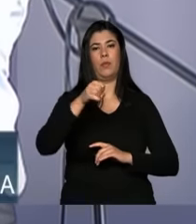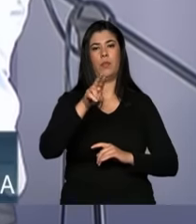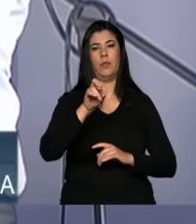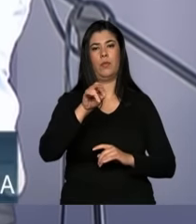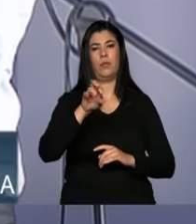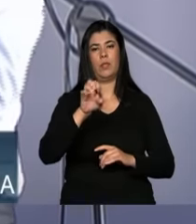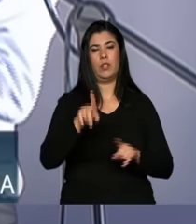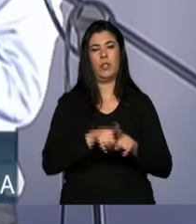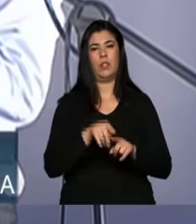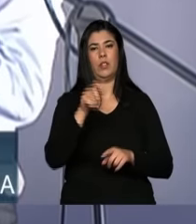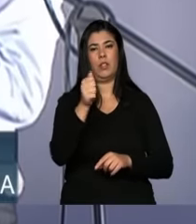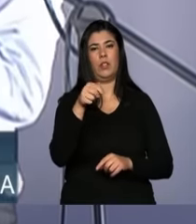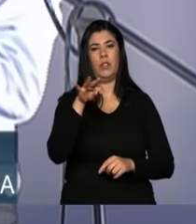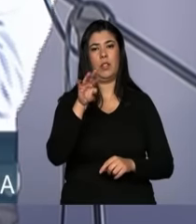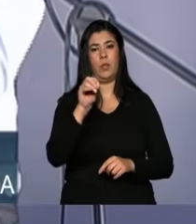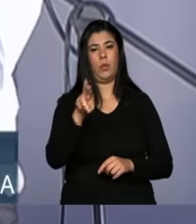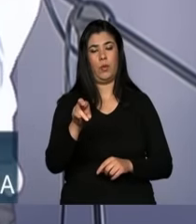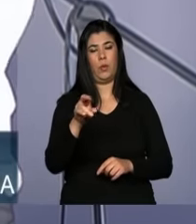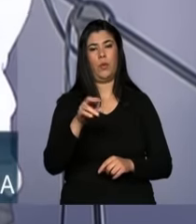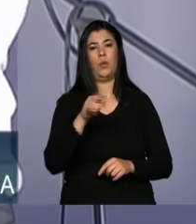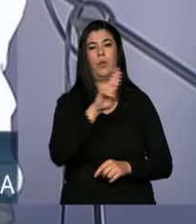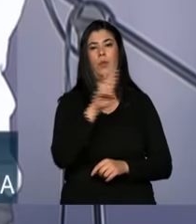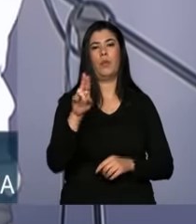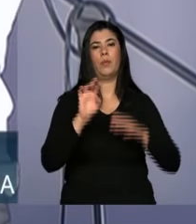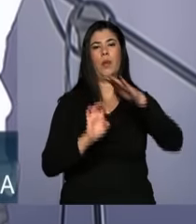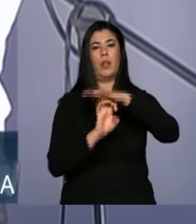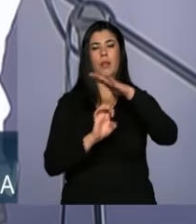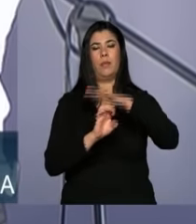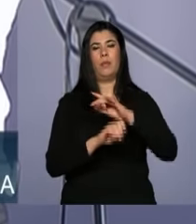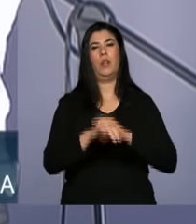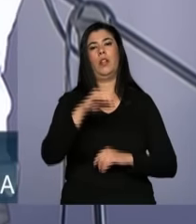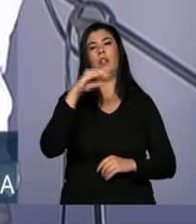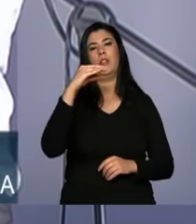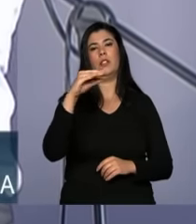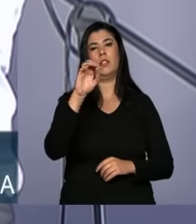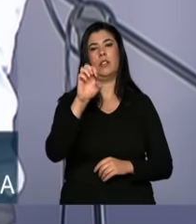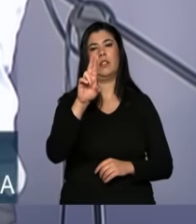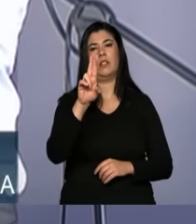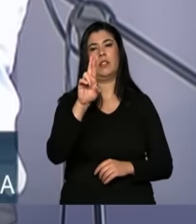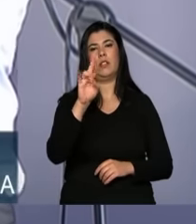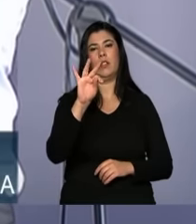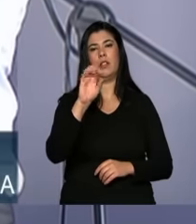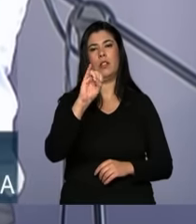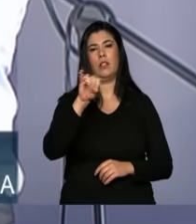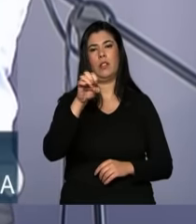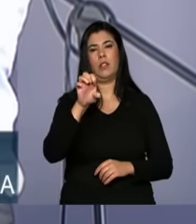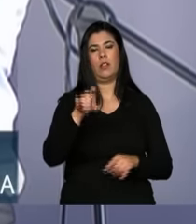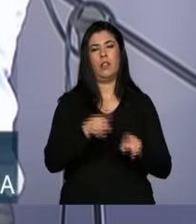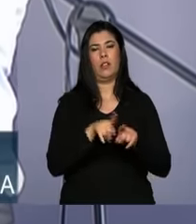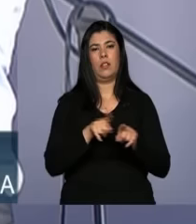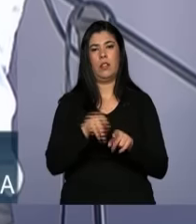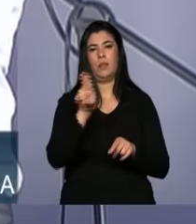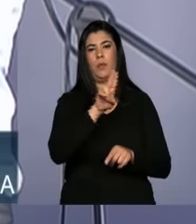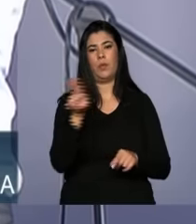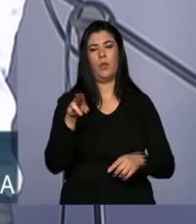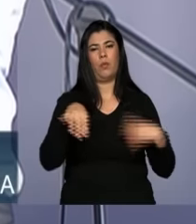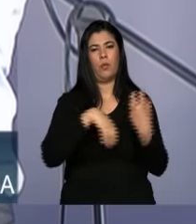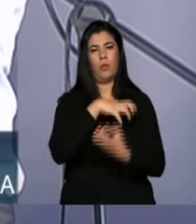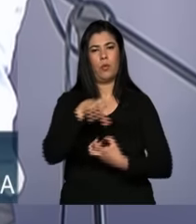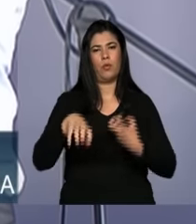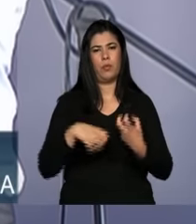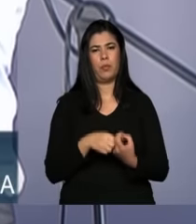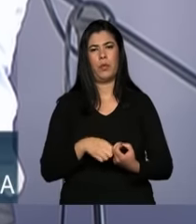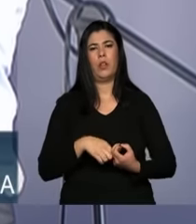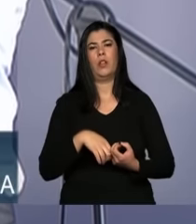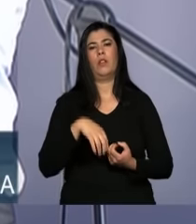Antônio Santos, da Sertenge, a empresa que construiu aqui. Ivan Pinto, do Movimento da Agricultura do Perímetro de